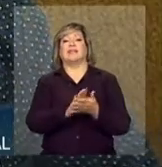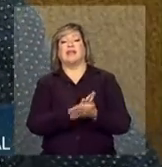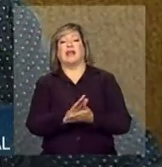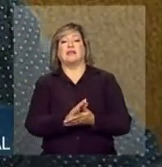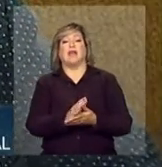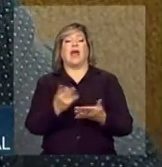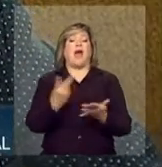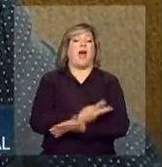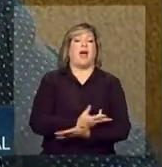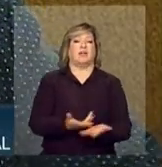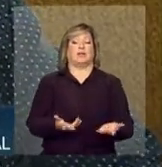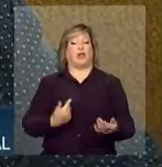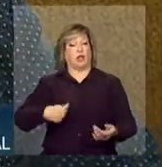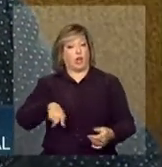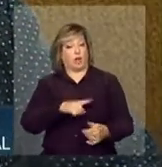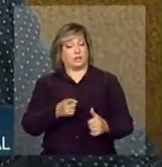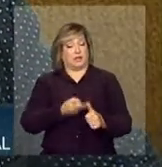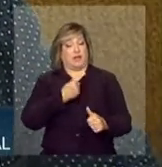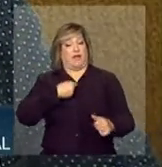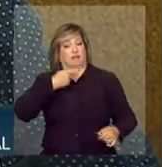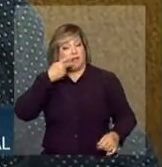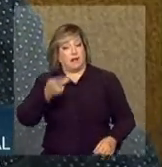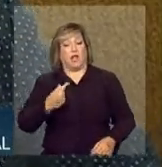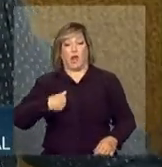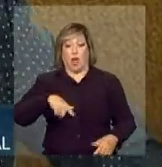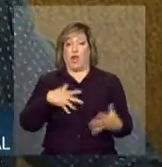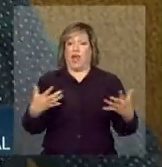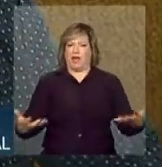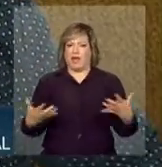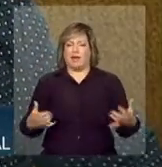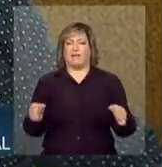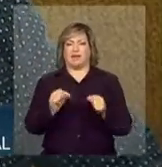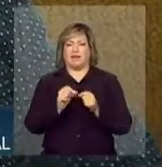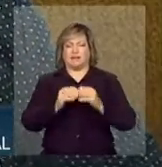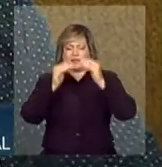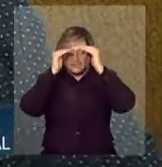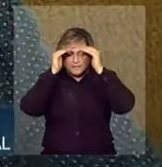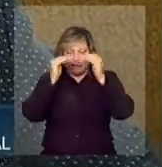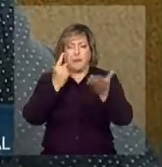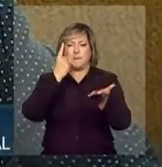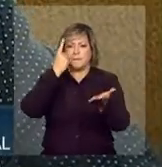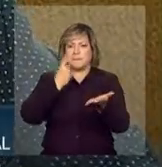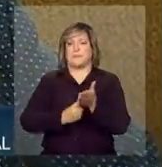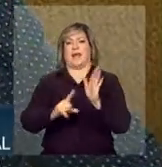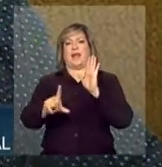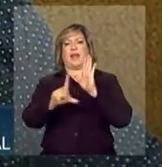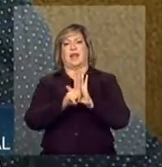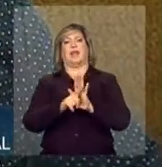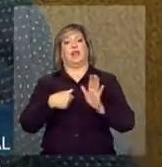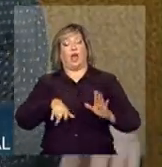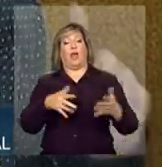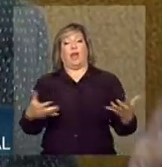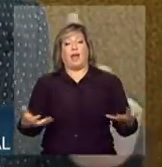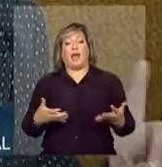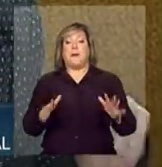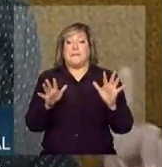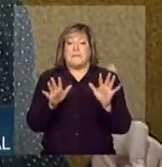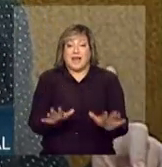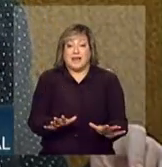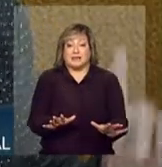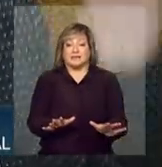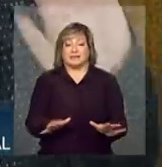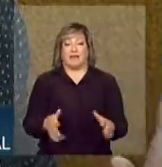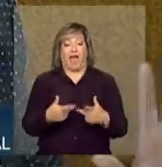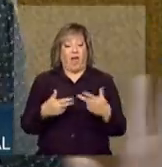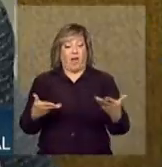Nós somos os primeiros a dizer que nós queremos agir fielmente, cumprindo a legislação, mas Do jeito que as